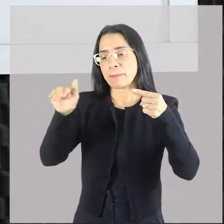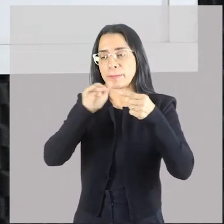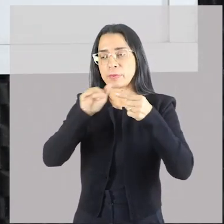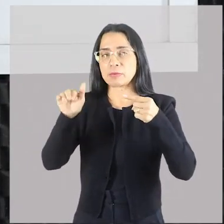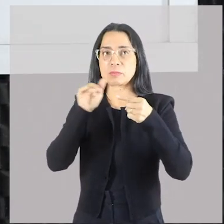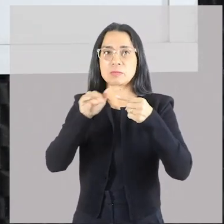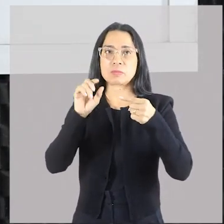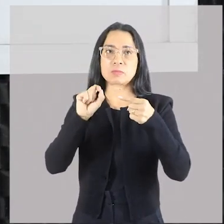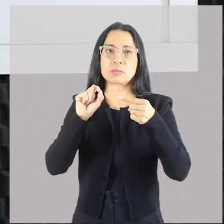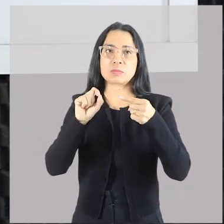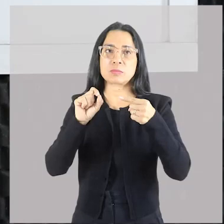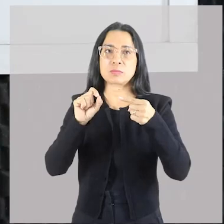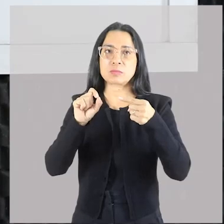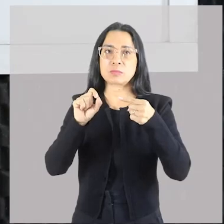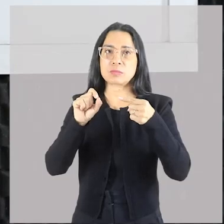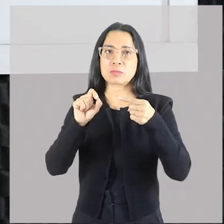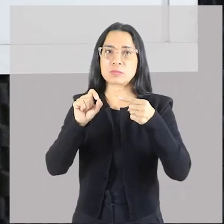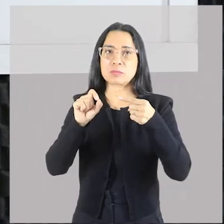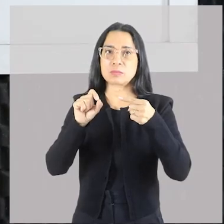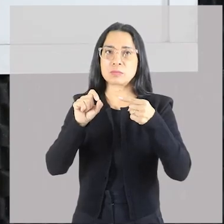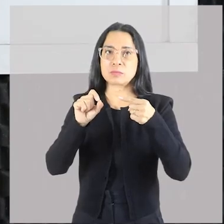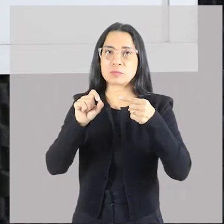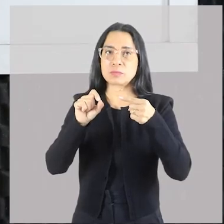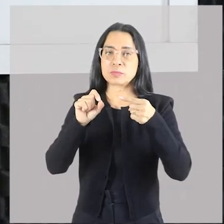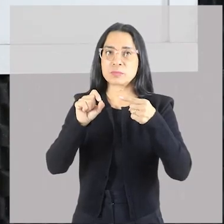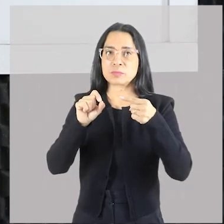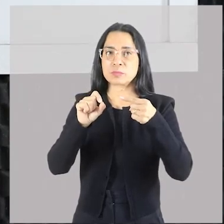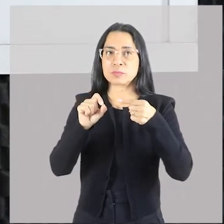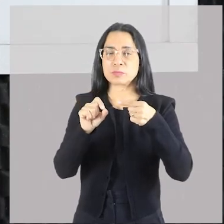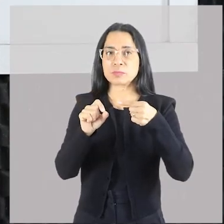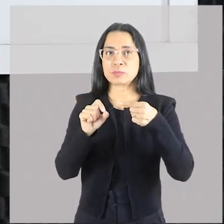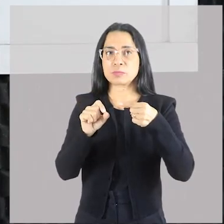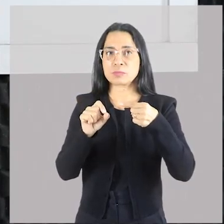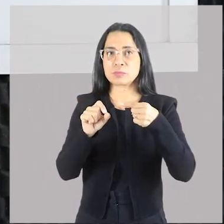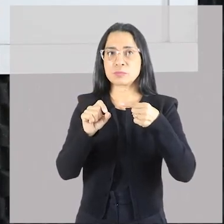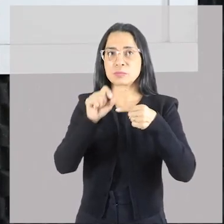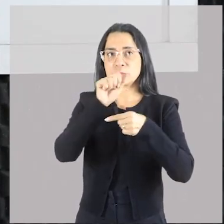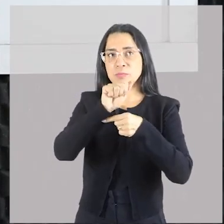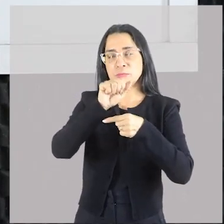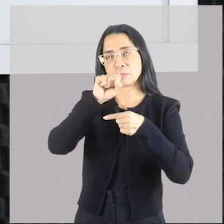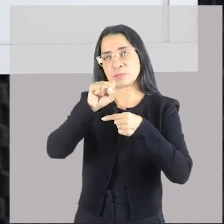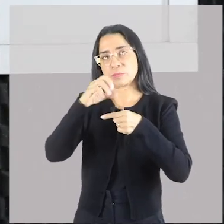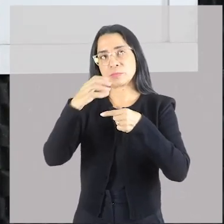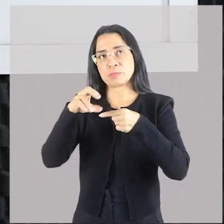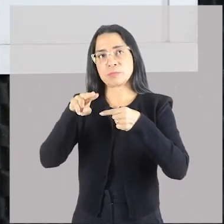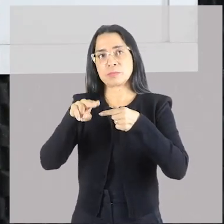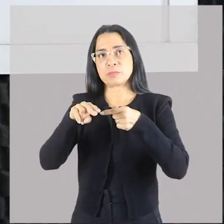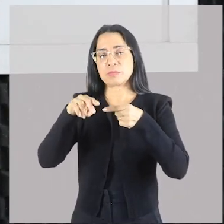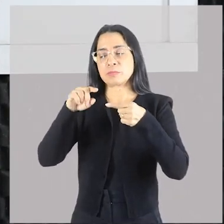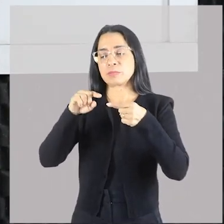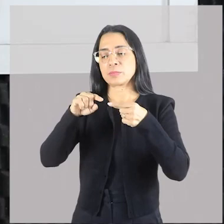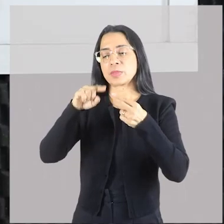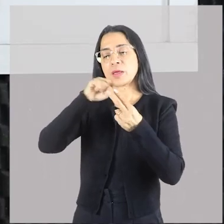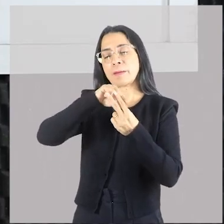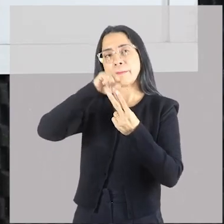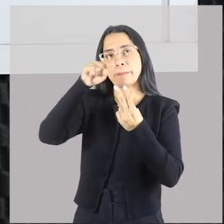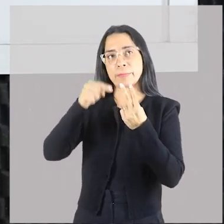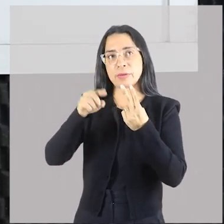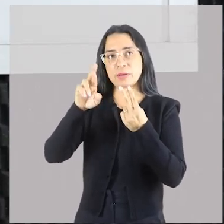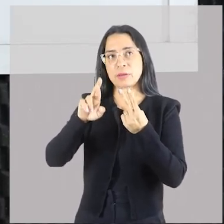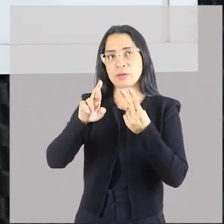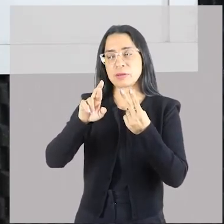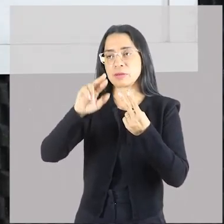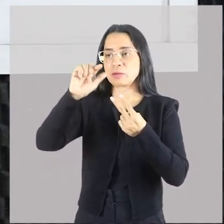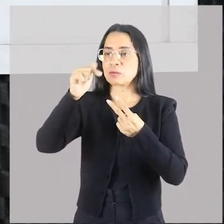área do setor circular, vai ser πr ao quadrado dividido por 2.